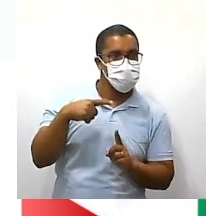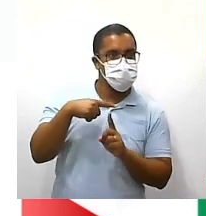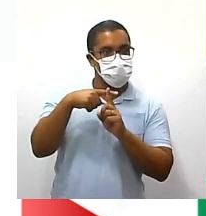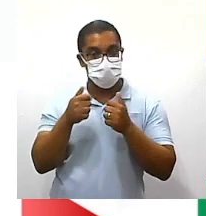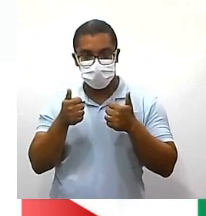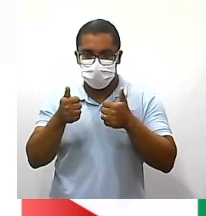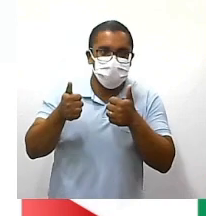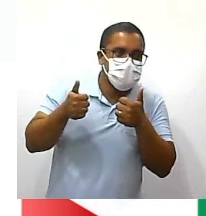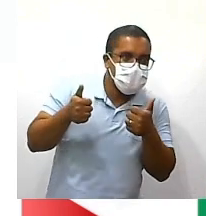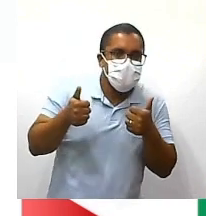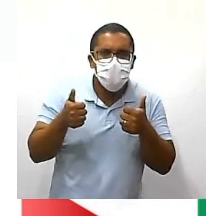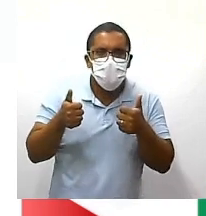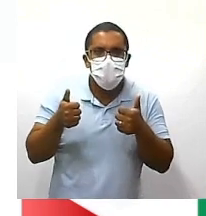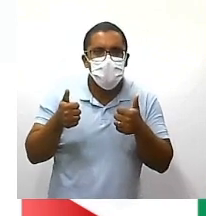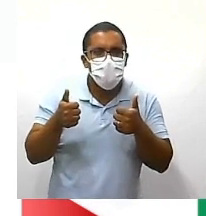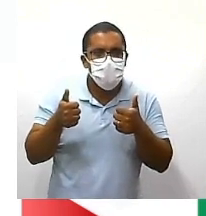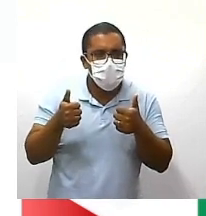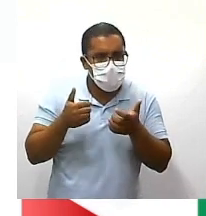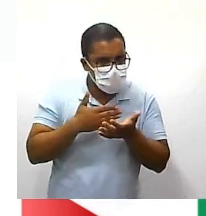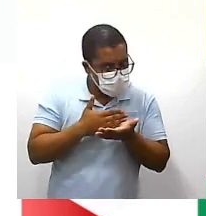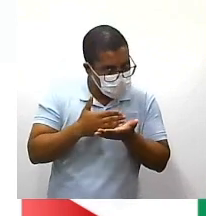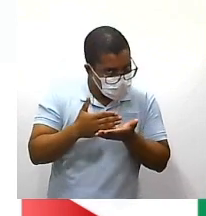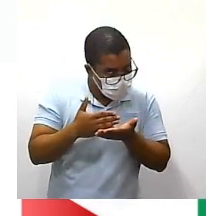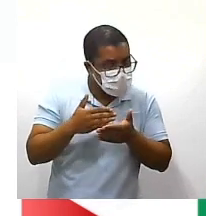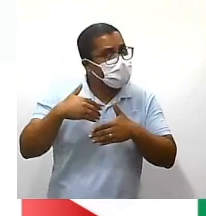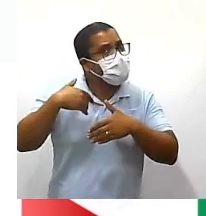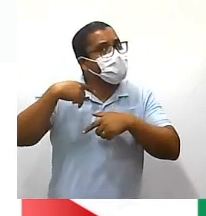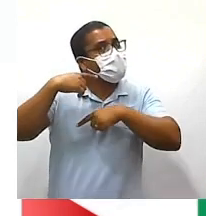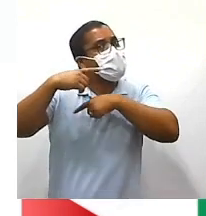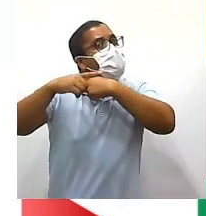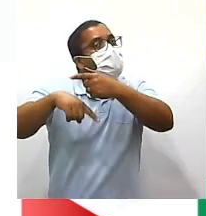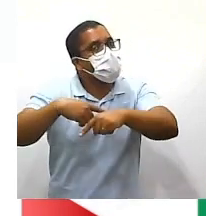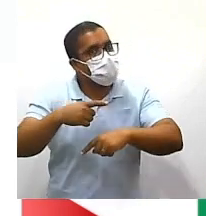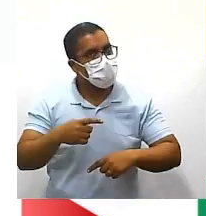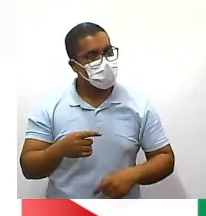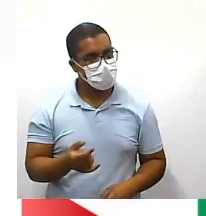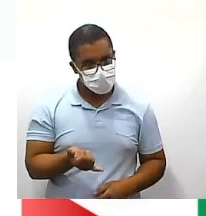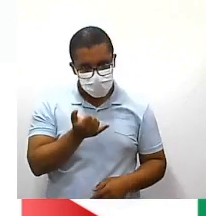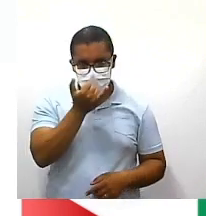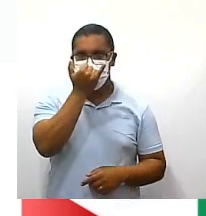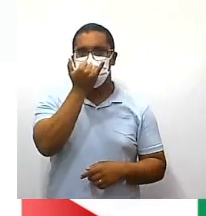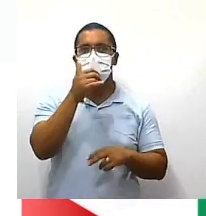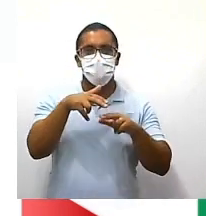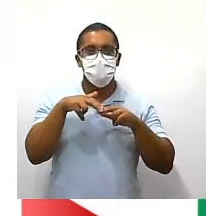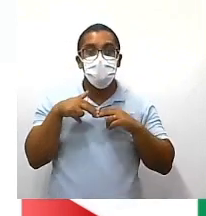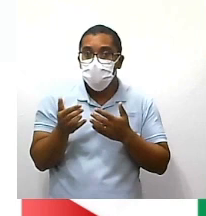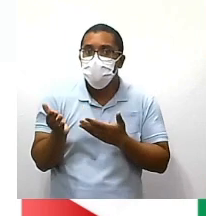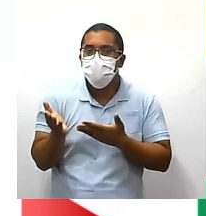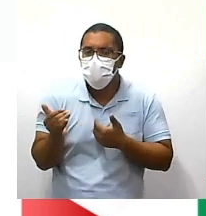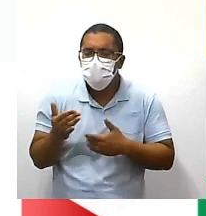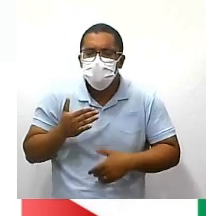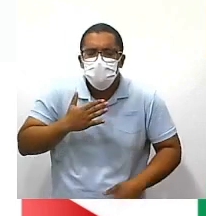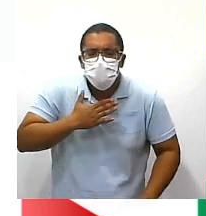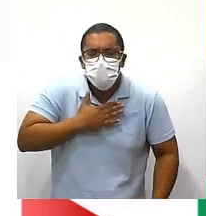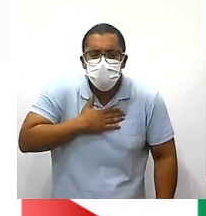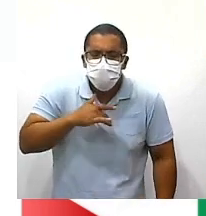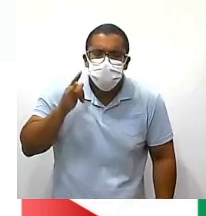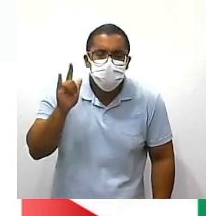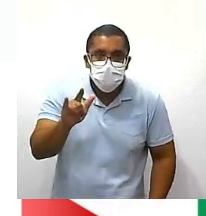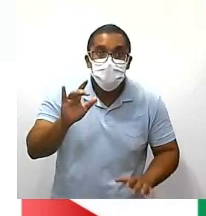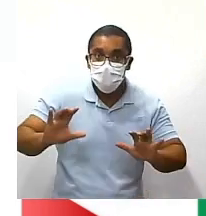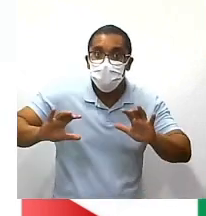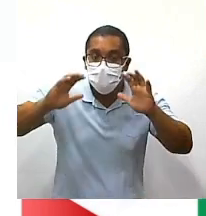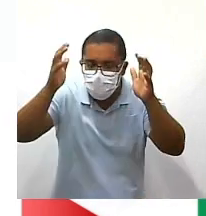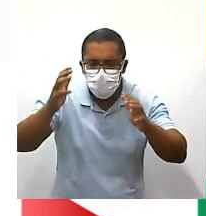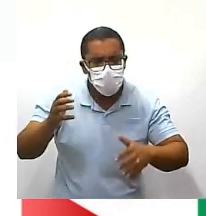quem consome. Por isso, esse tipo de psicoativo é muito procurado por jovens, principalmente em